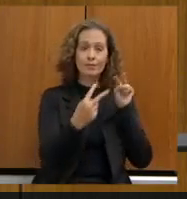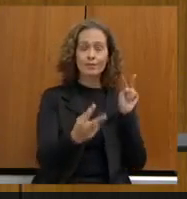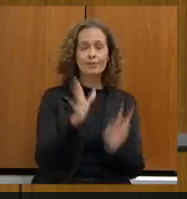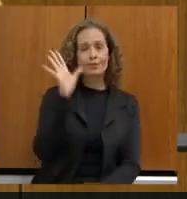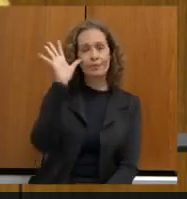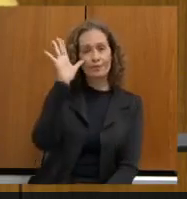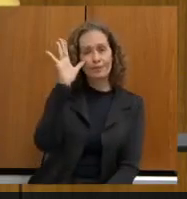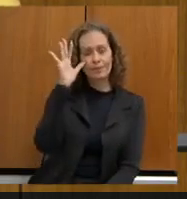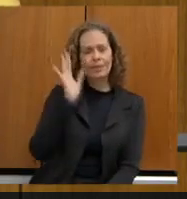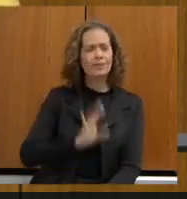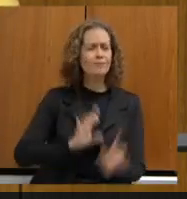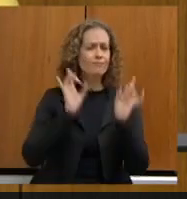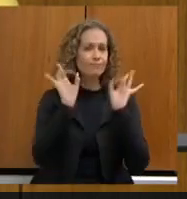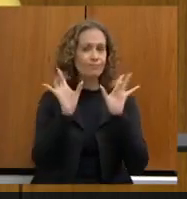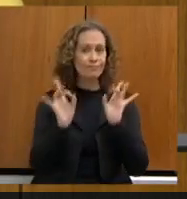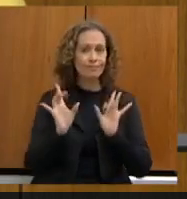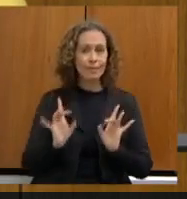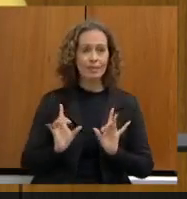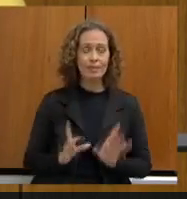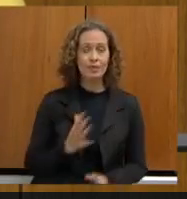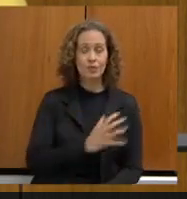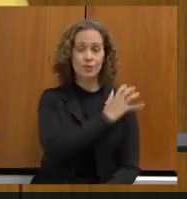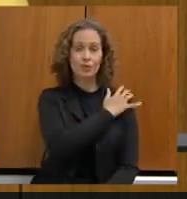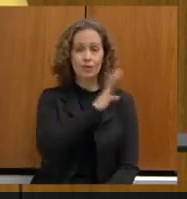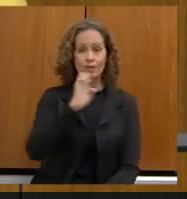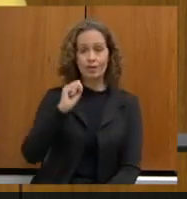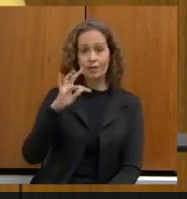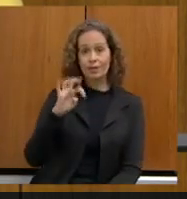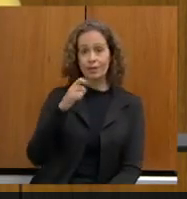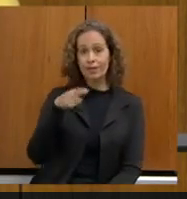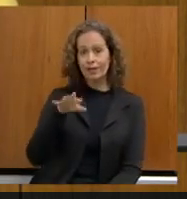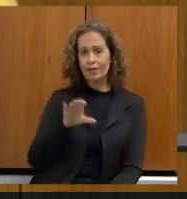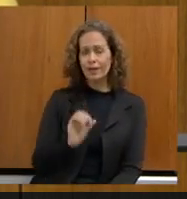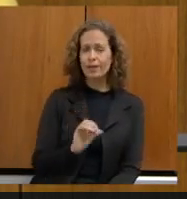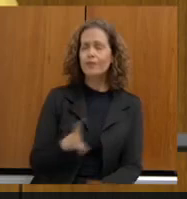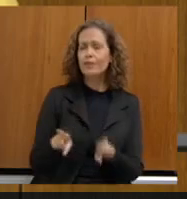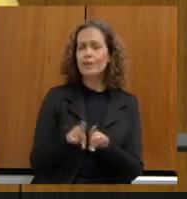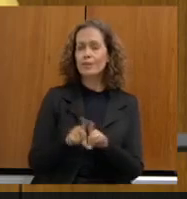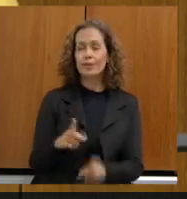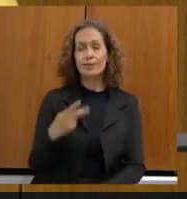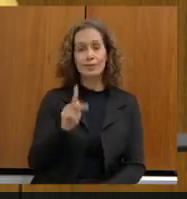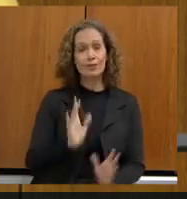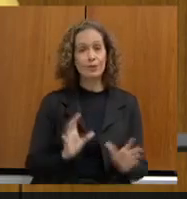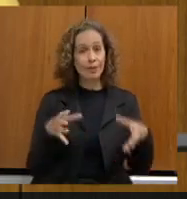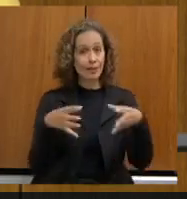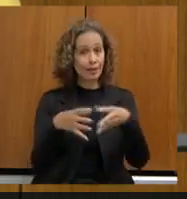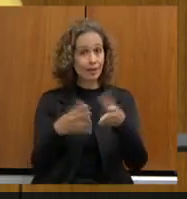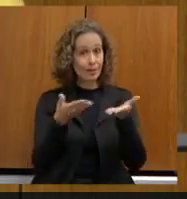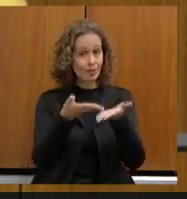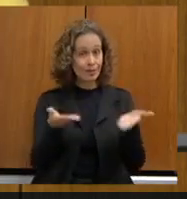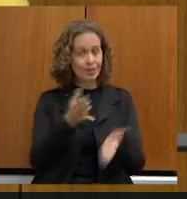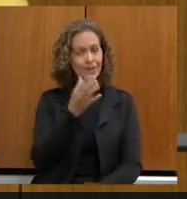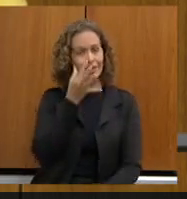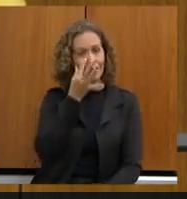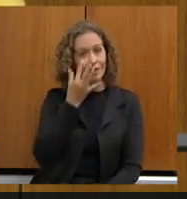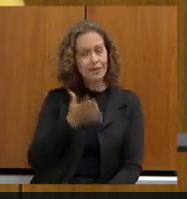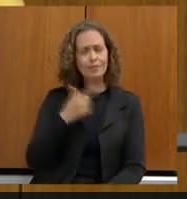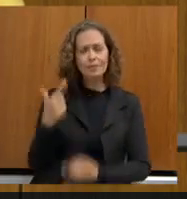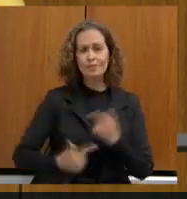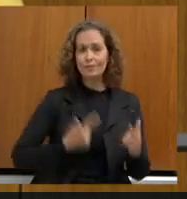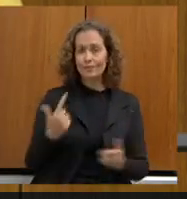e formam muito especial para Nelson Estevão e toda sua turma que aqui está pelo